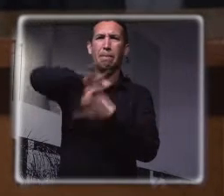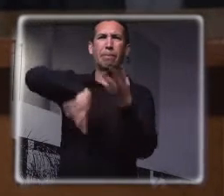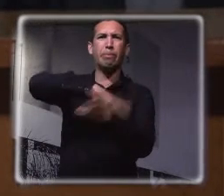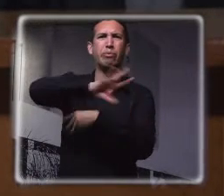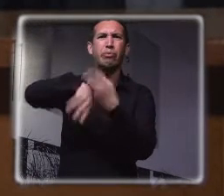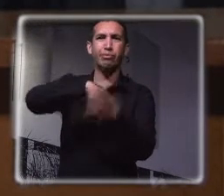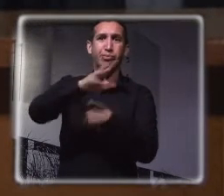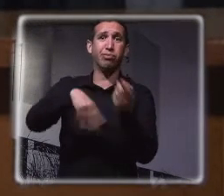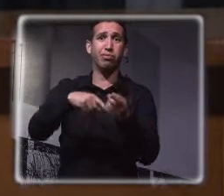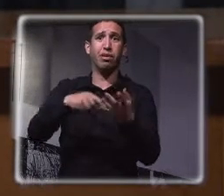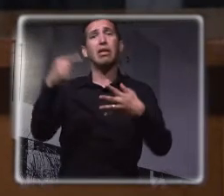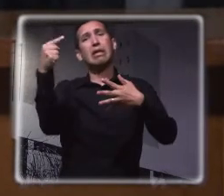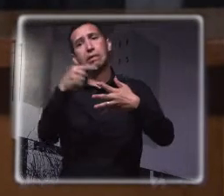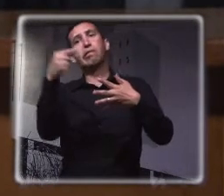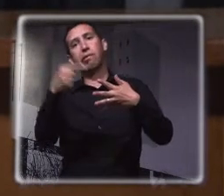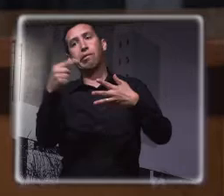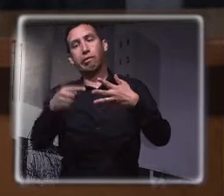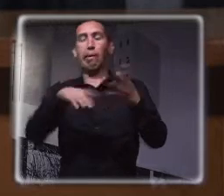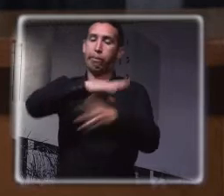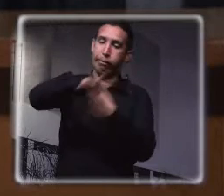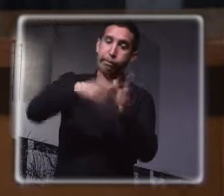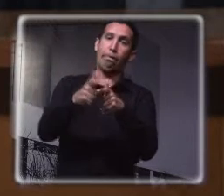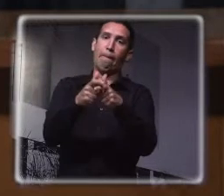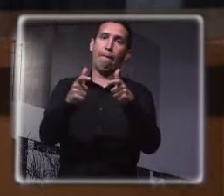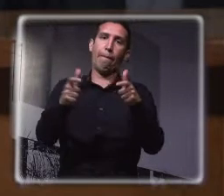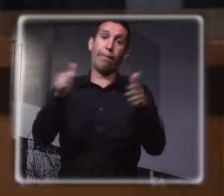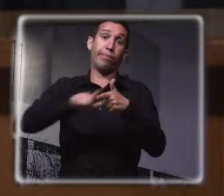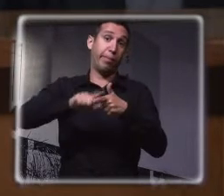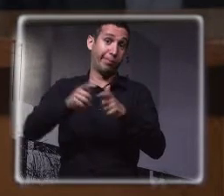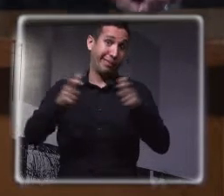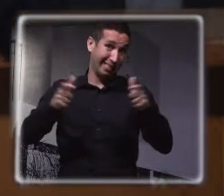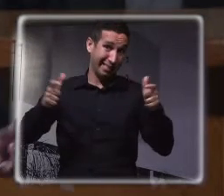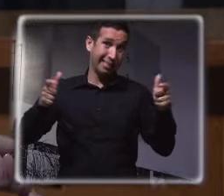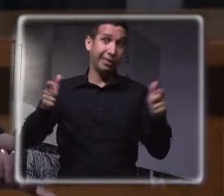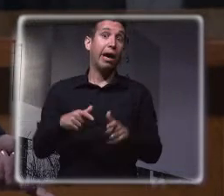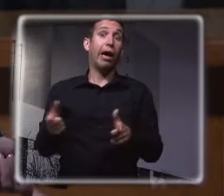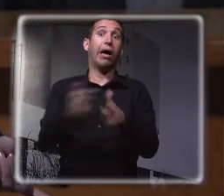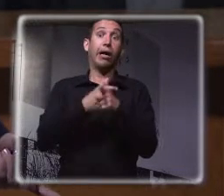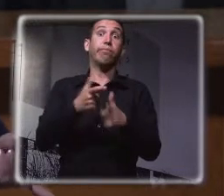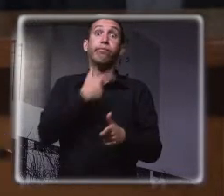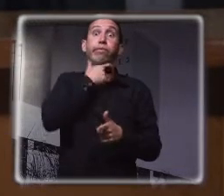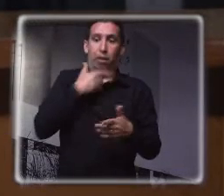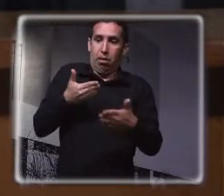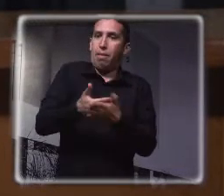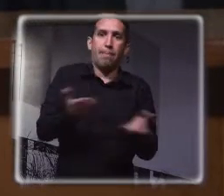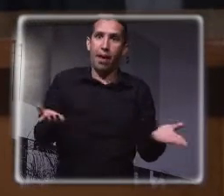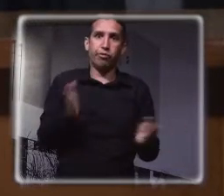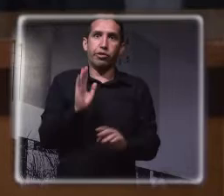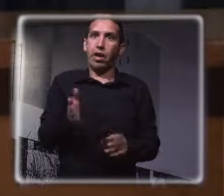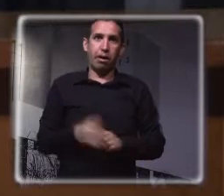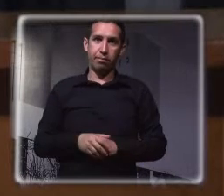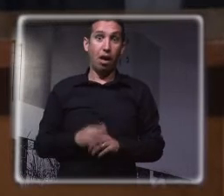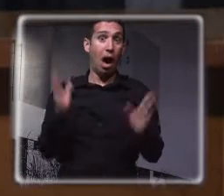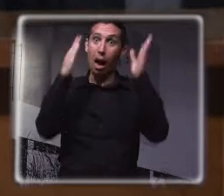né, sistêmica, e começa a bola de neve, e daí para o superendividamento é um passo muito curto, né? A gente não tem,